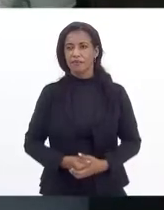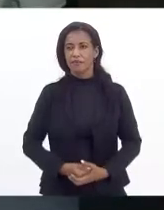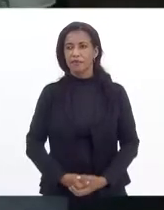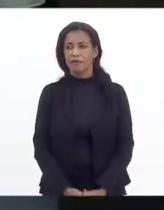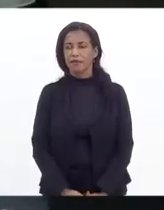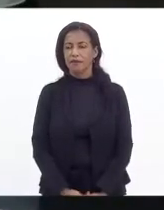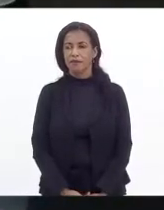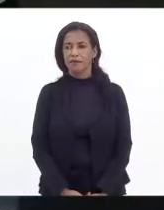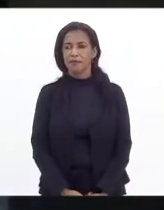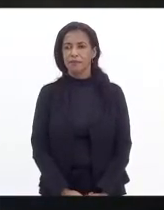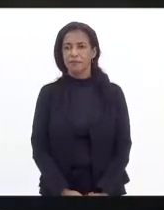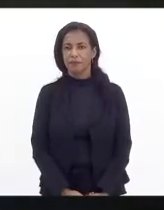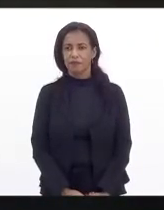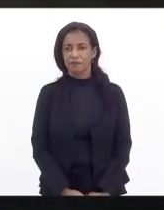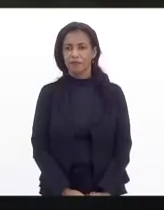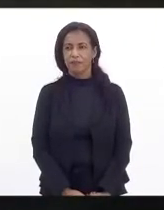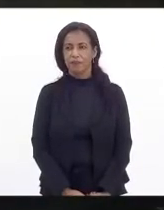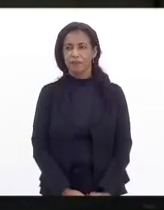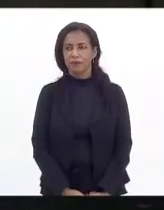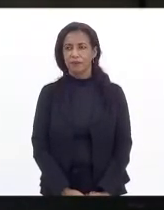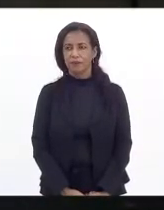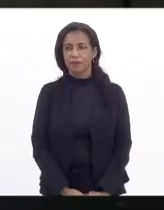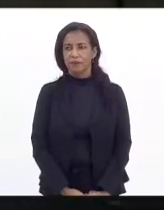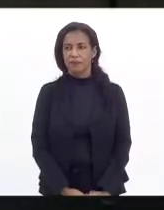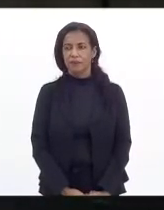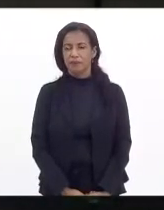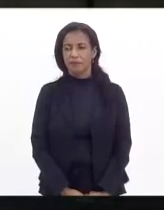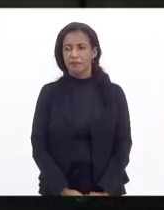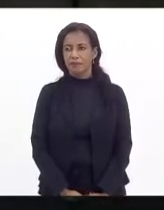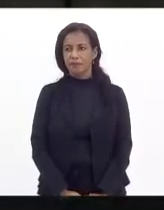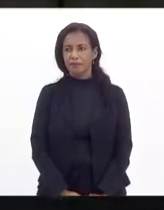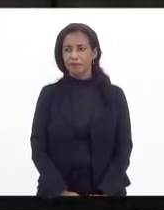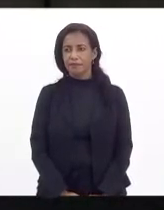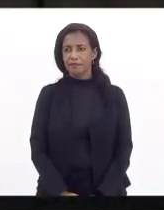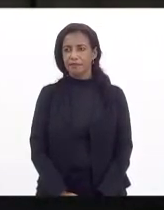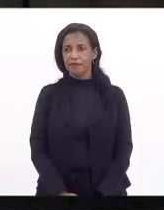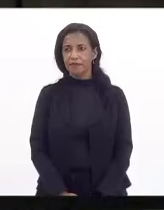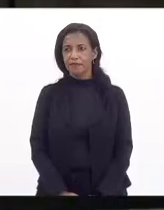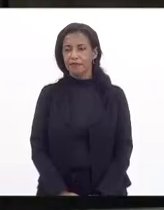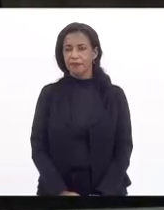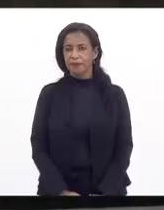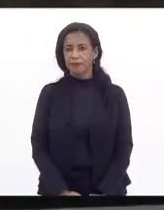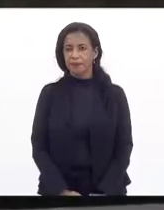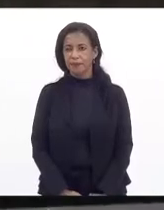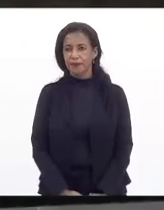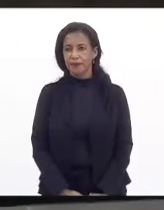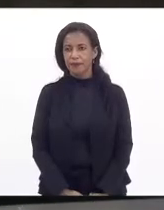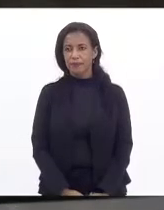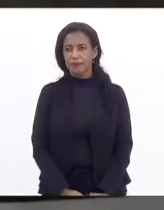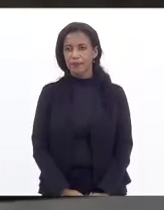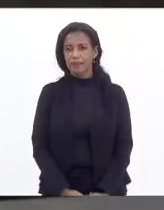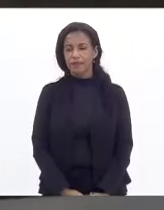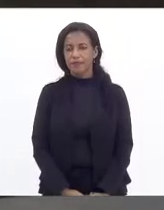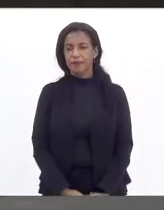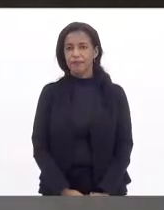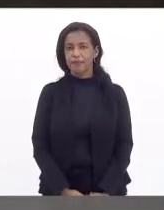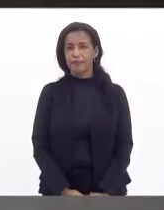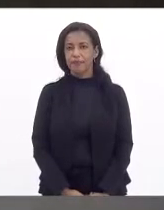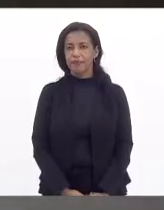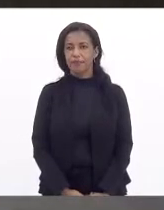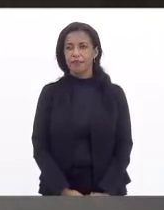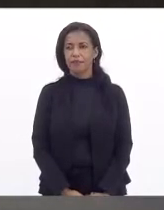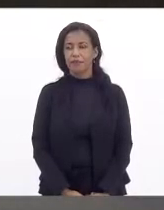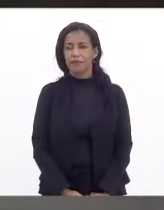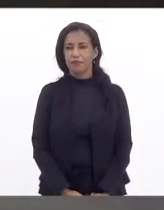Sérgio Fernandes, deputada Marta Rocha, Renata, Lucinha, Luiz Paulo, Flávio Serafini,